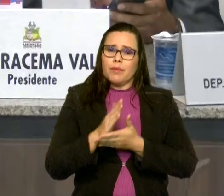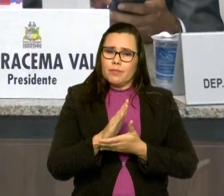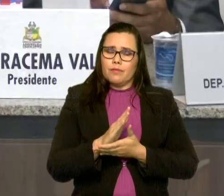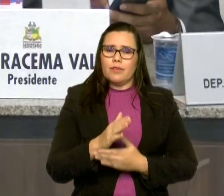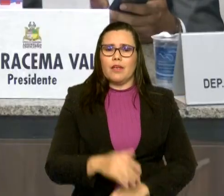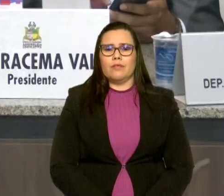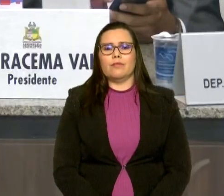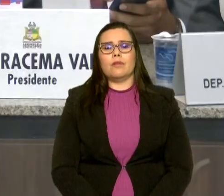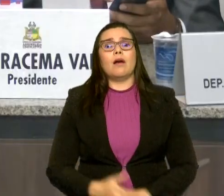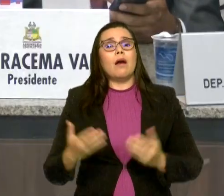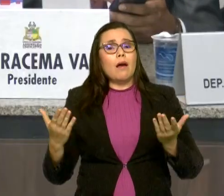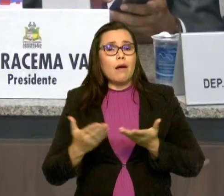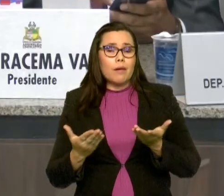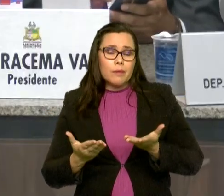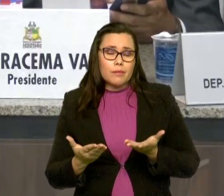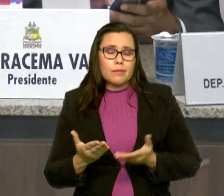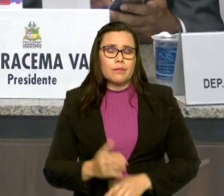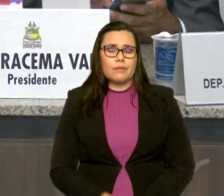Retomando...